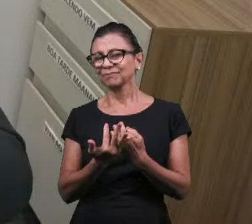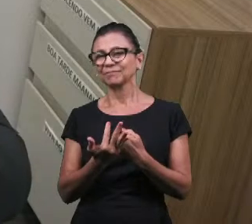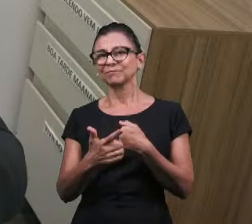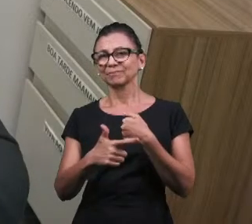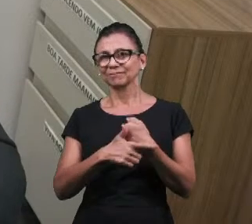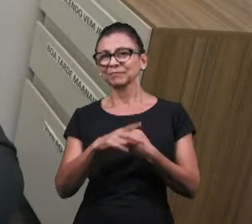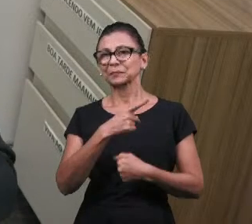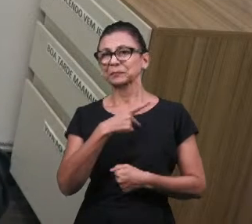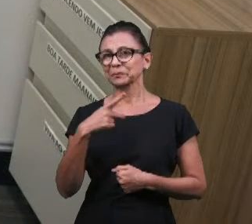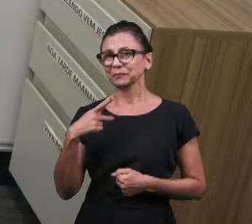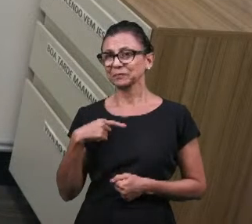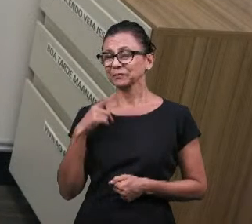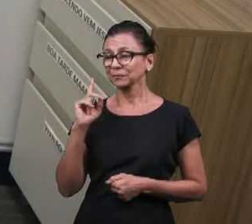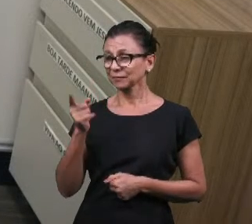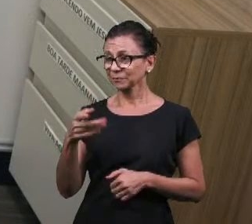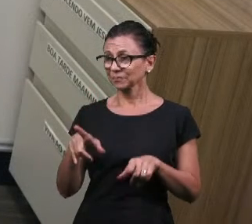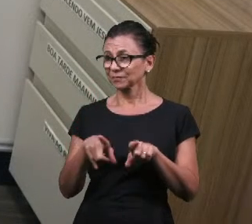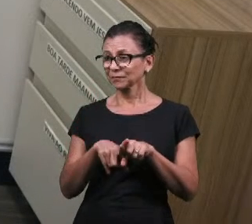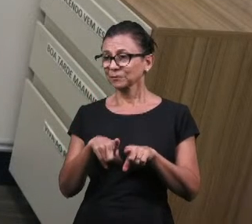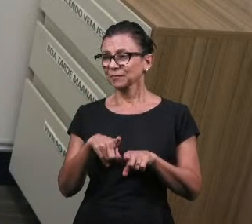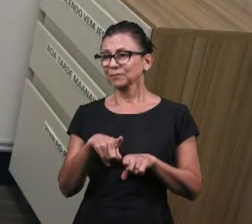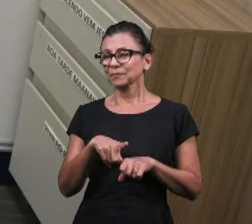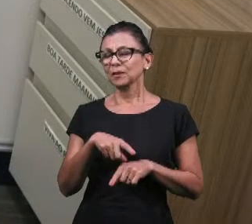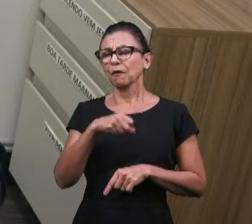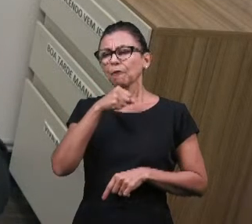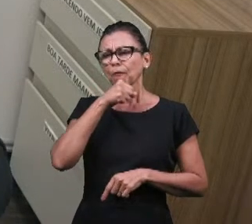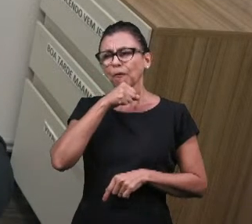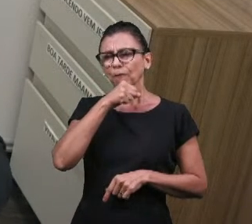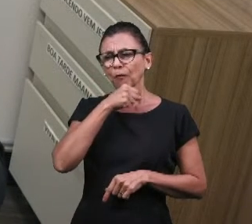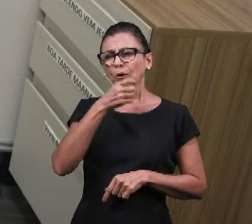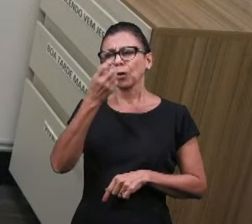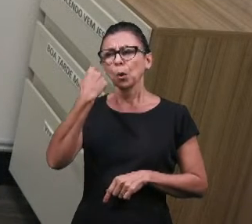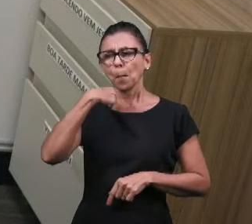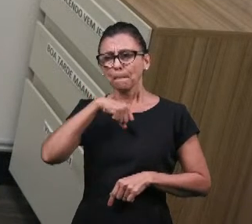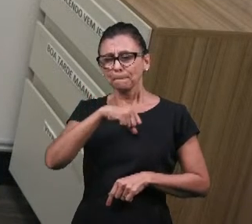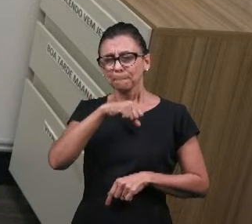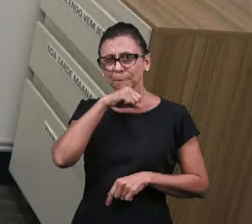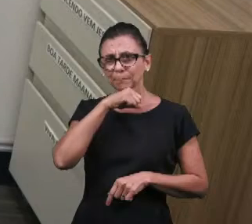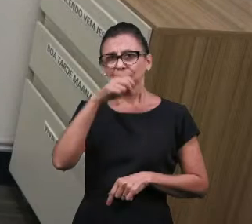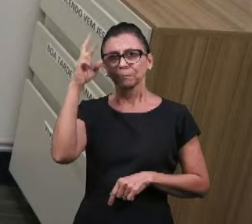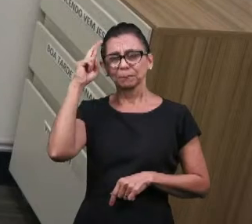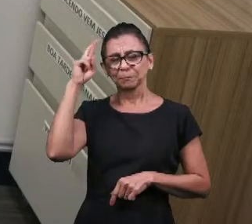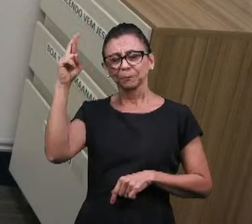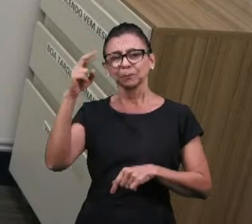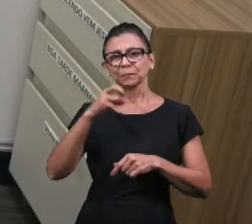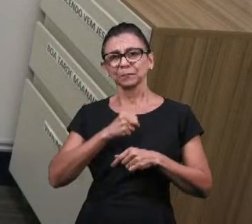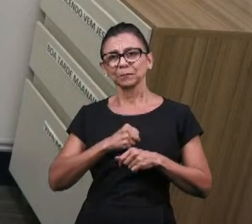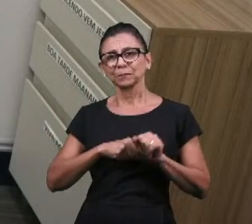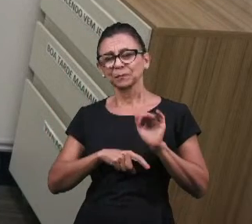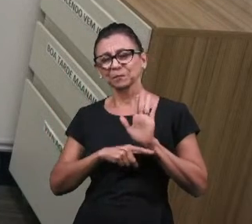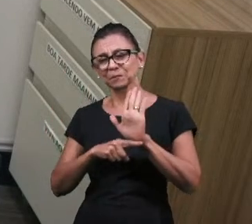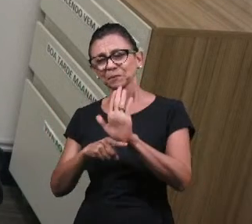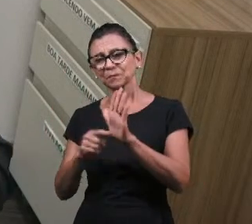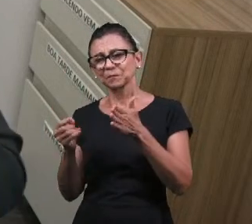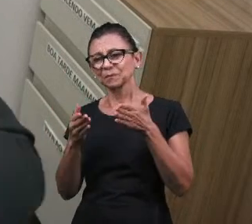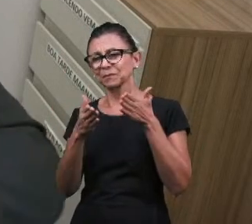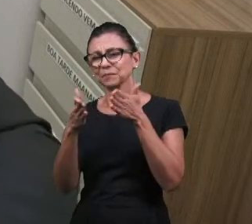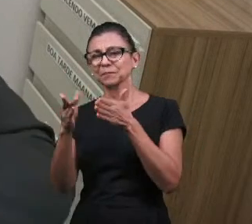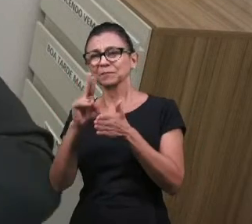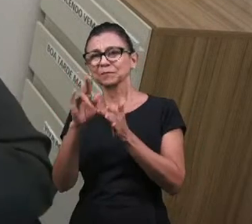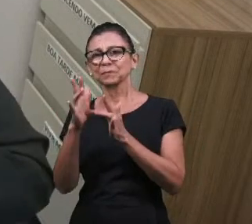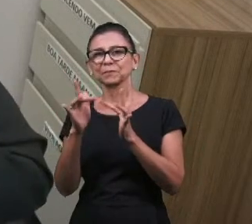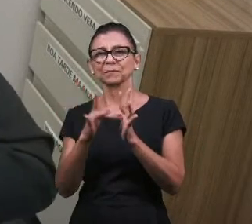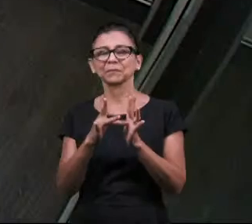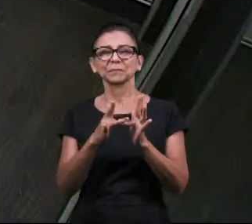pai, é avô, que Deus continue sustentando a sua caminhada, a sua jornada, em nome de Jesus. Muito obrigado,